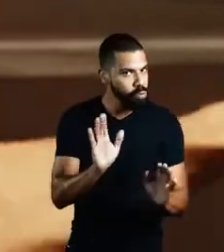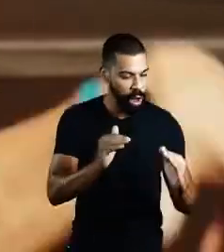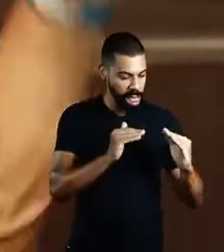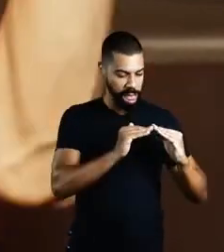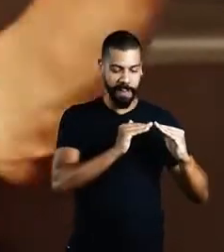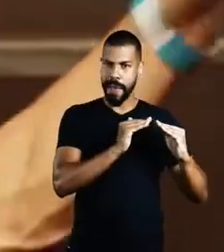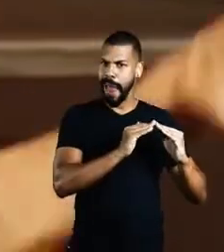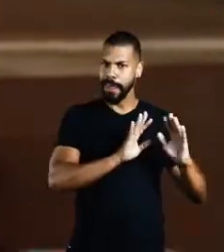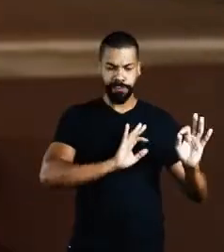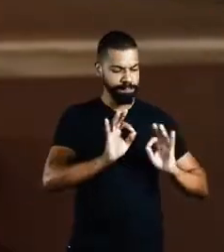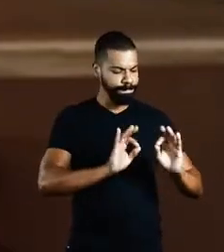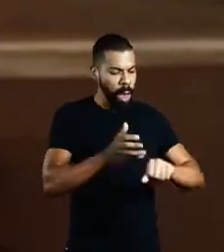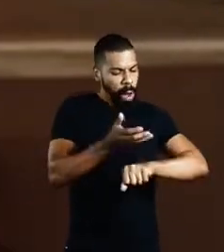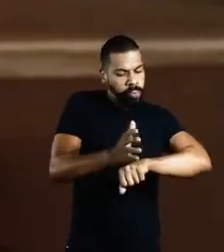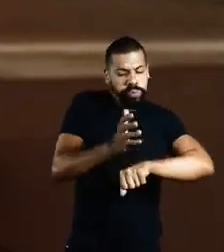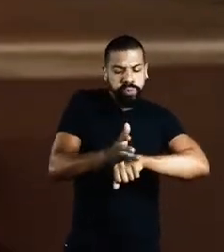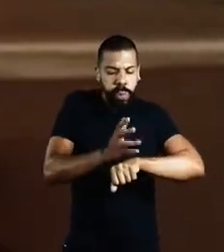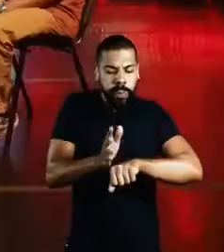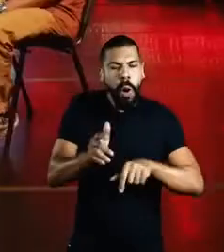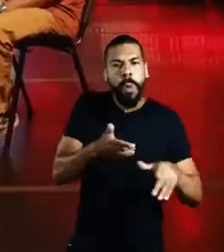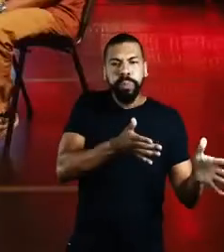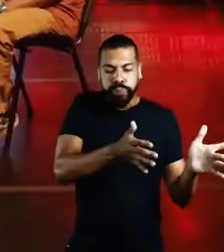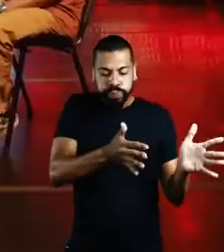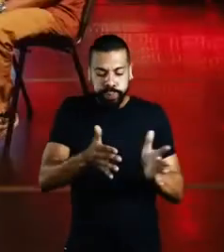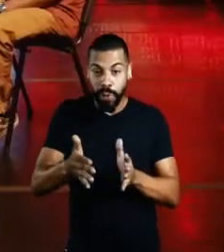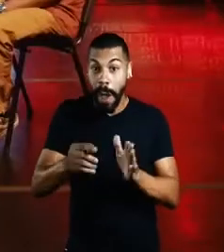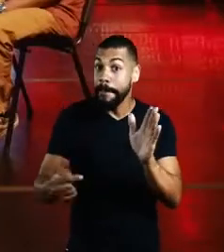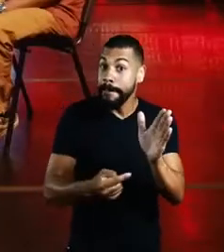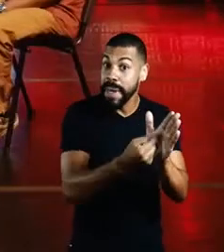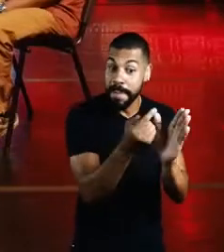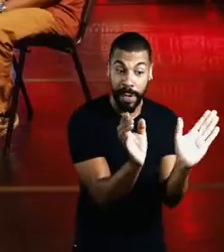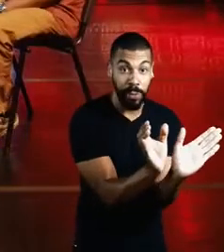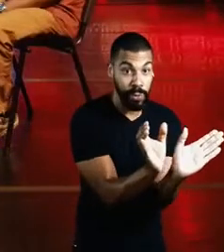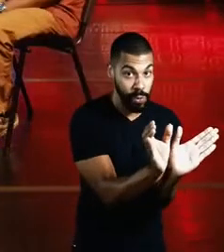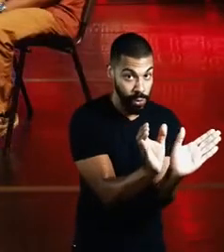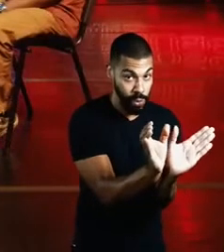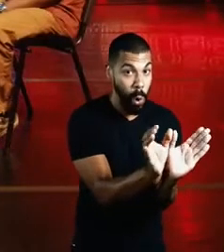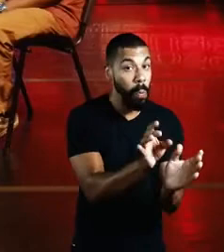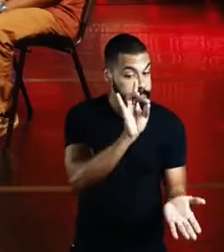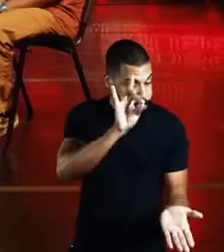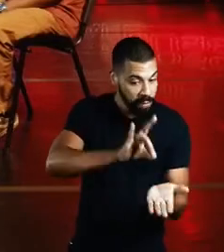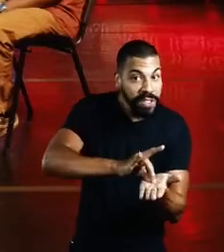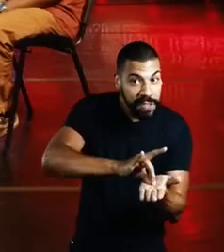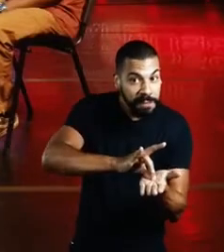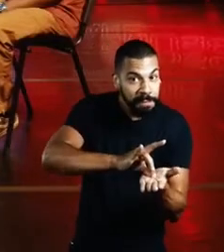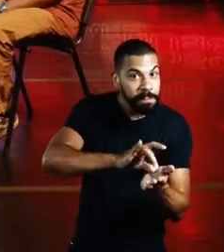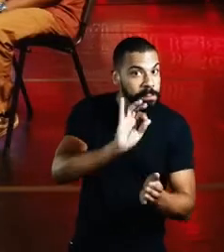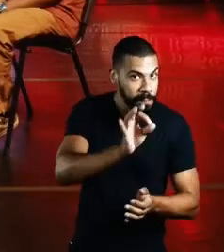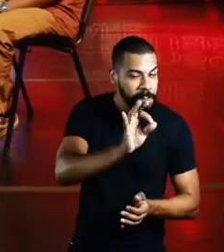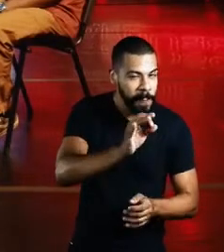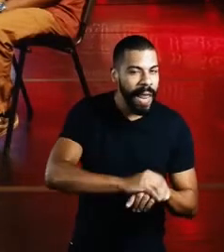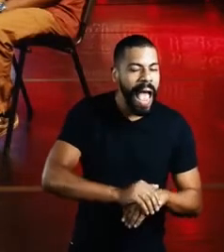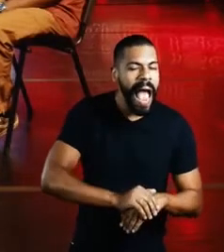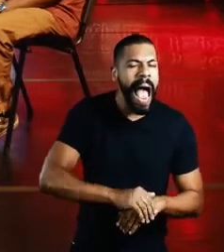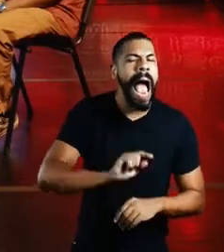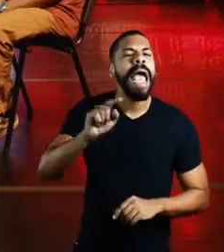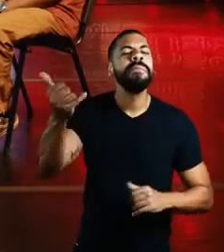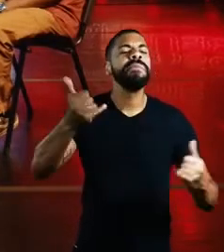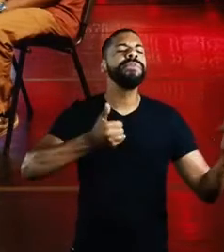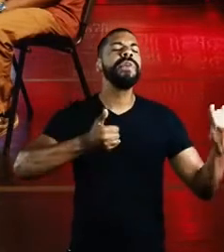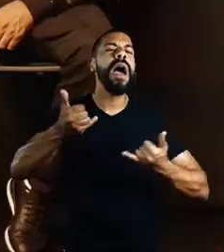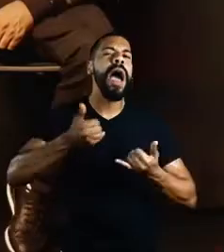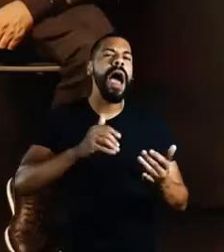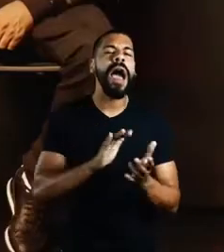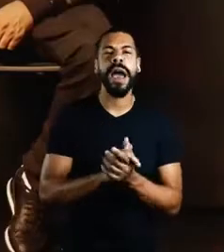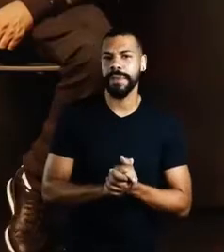estava com tudo montado lá, ensaiando. Essa é a formação, a primeira formação. A primeira formação do Região, original. Aí a gente ficou sabendo, porque aí é o seguinte, a gente começou a